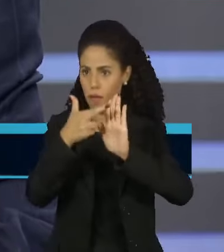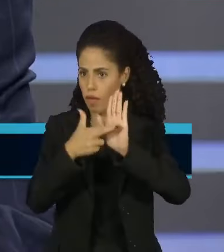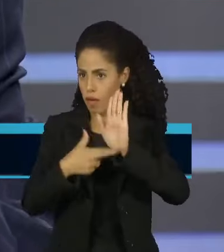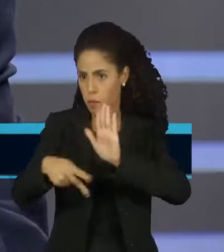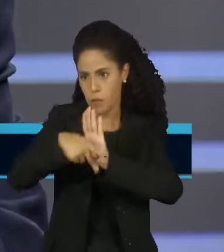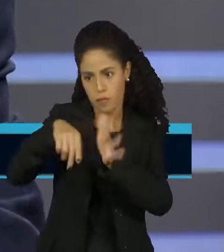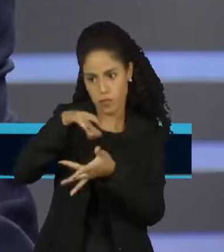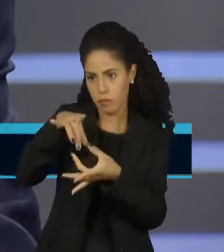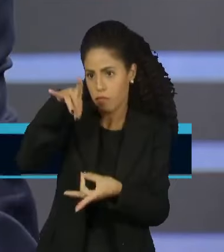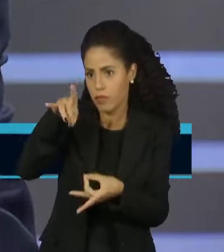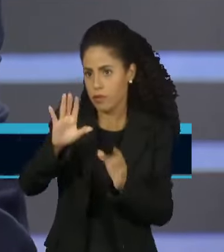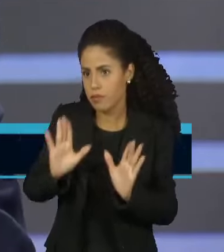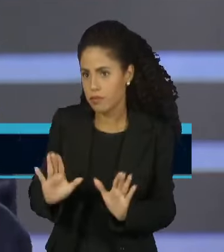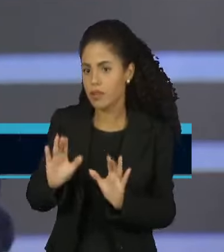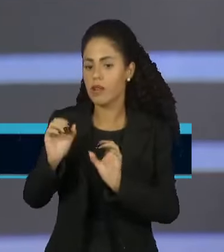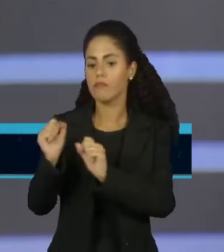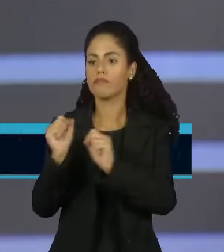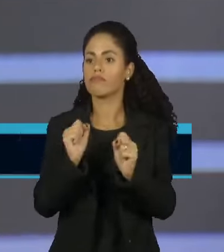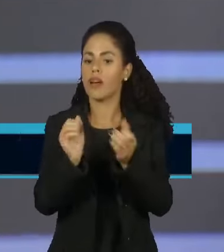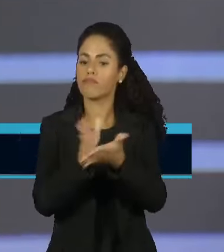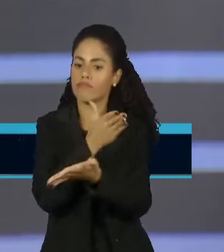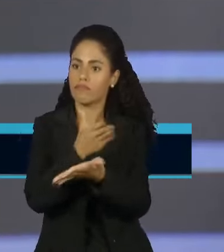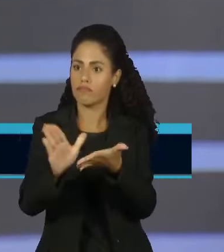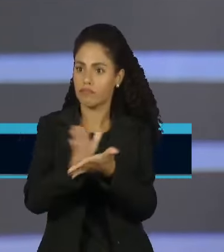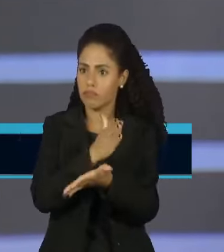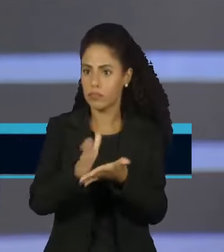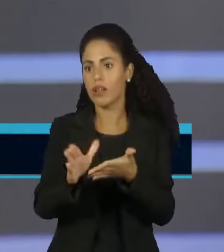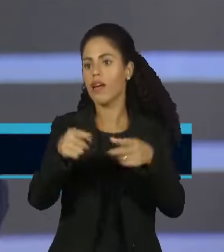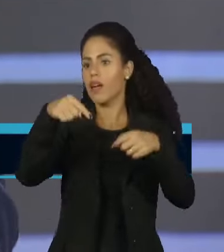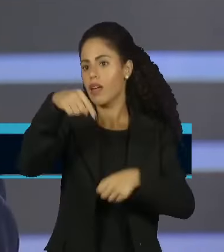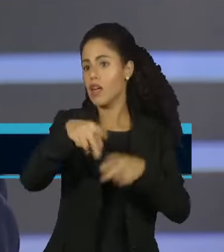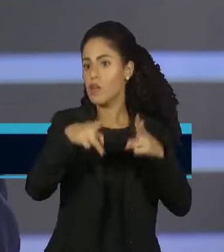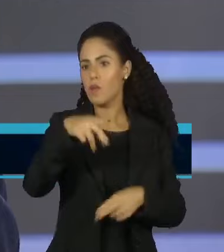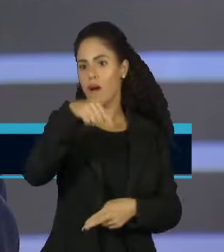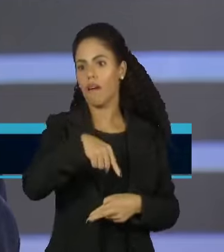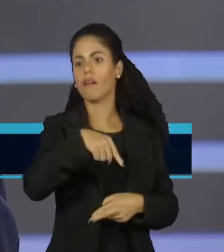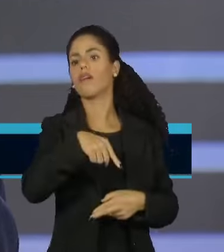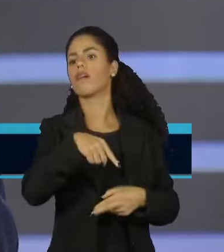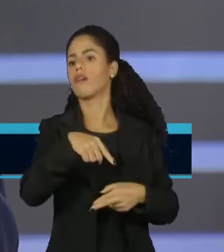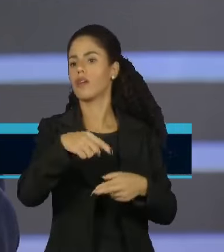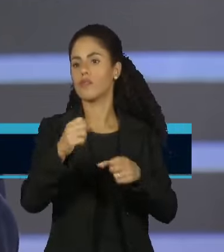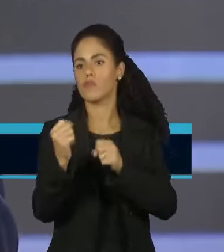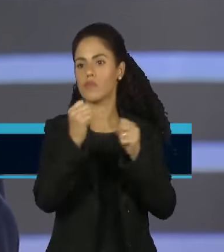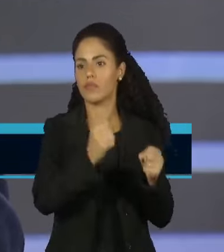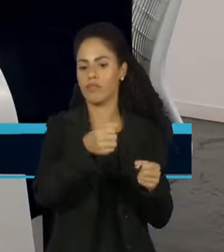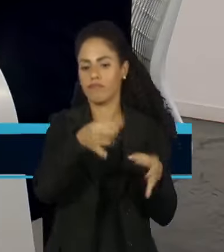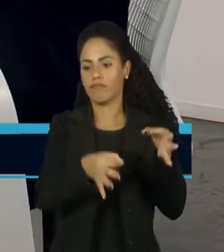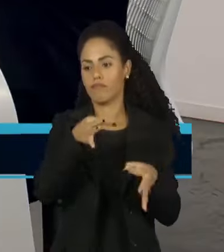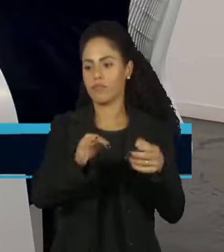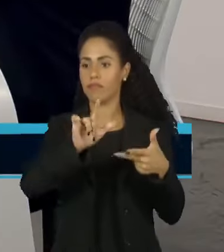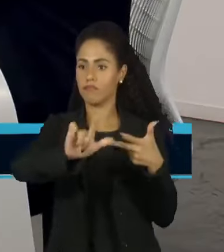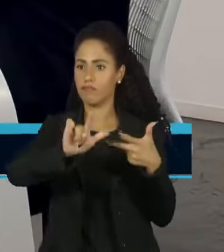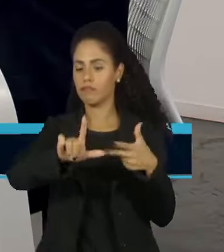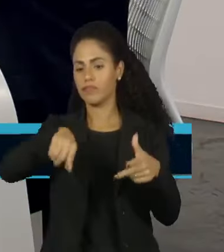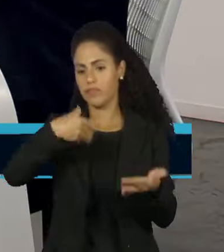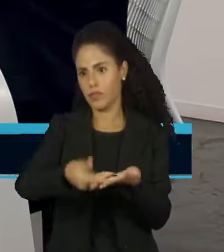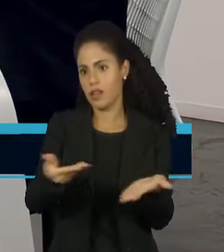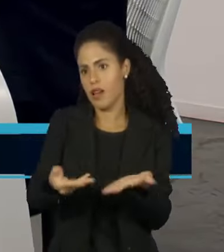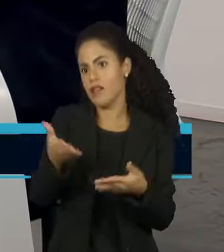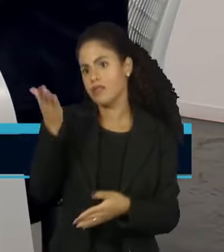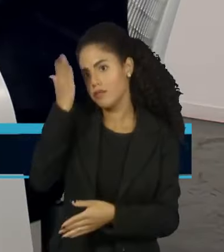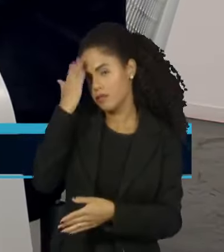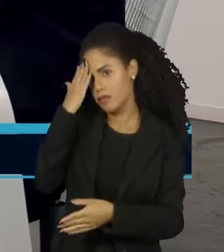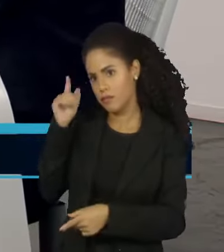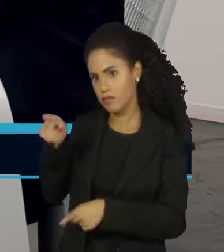né? O poder é dividido entre o executivo, o legislativo, e o jogo segue, né? Até aí, acho que ele mesmo já sabia que